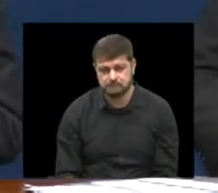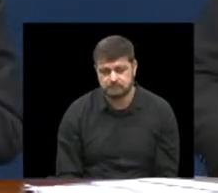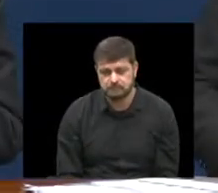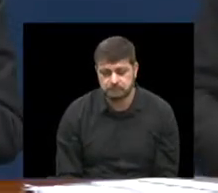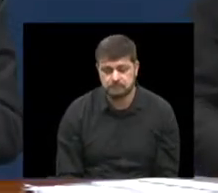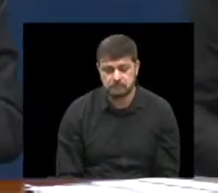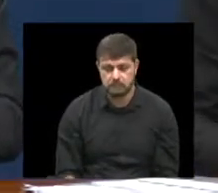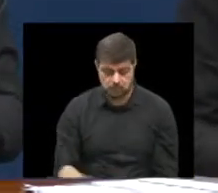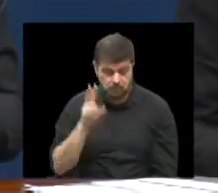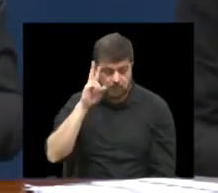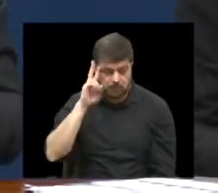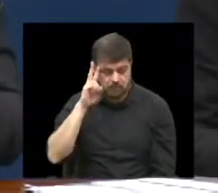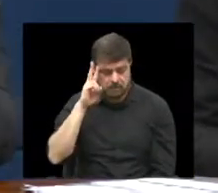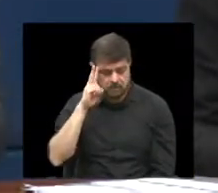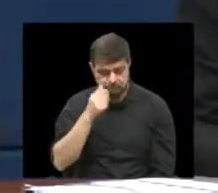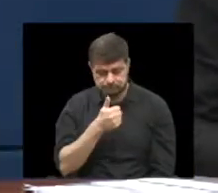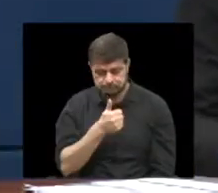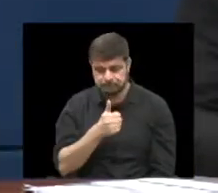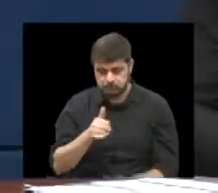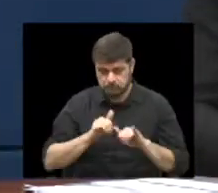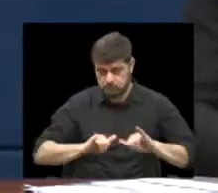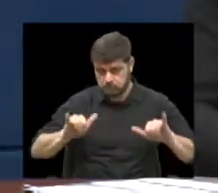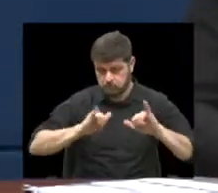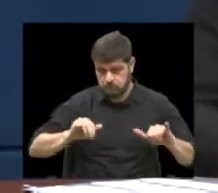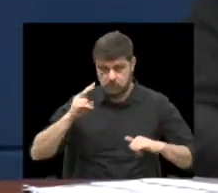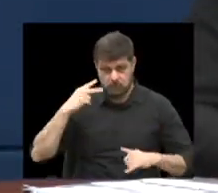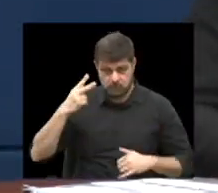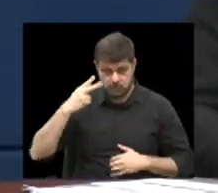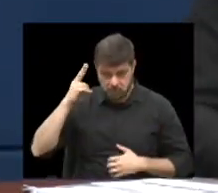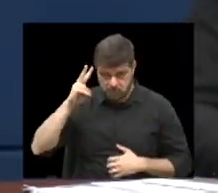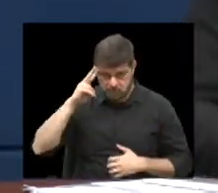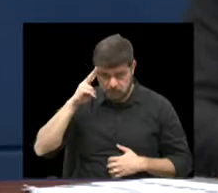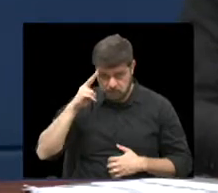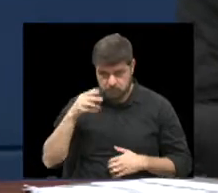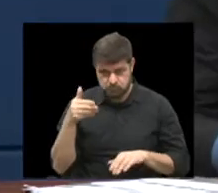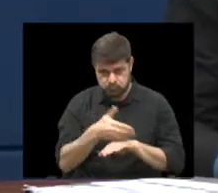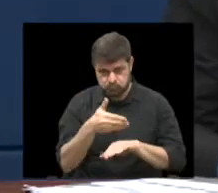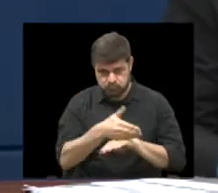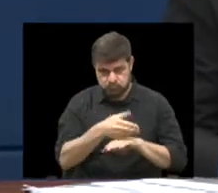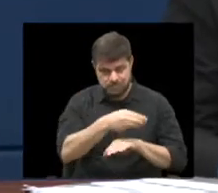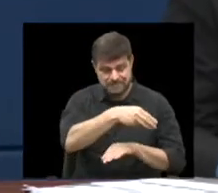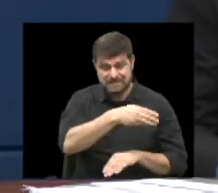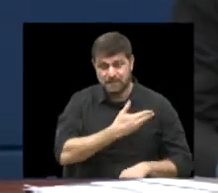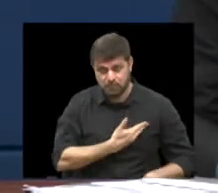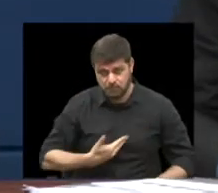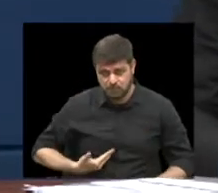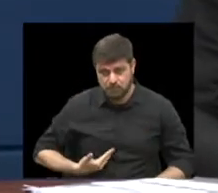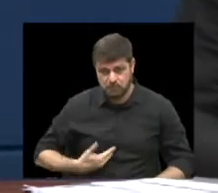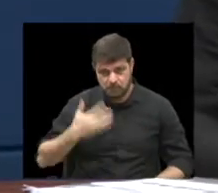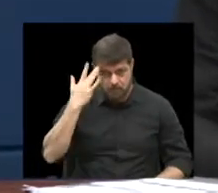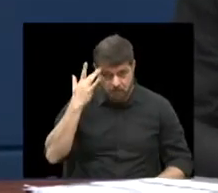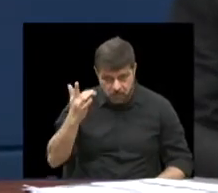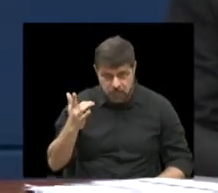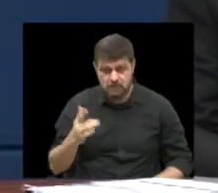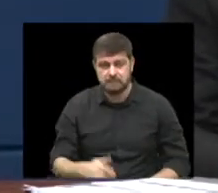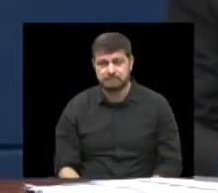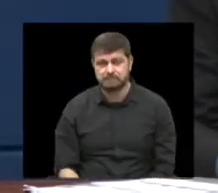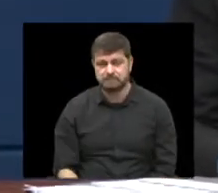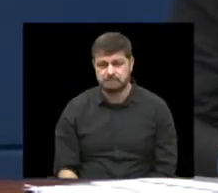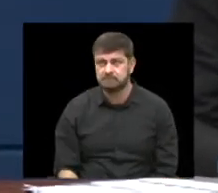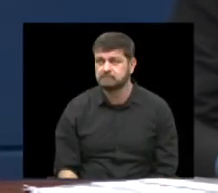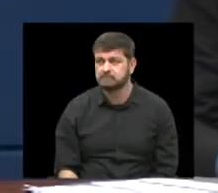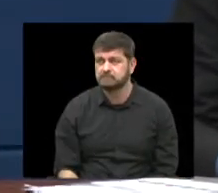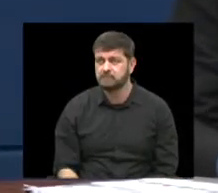não, vereador, fica registrado aí e o convite aos vereadores. Item 3, segunda discussão e votação do projeto de